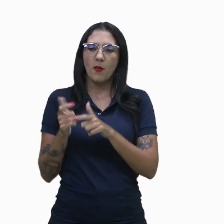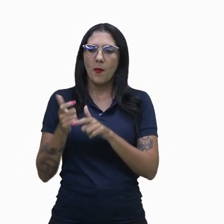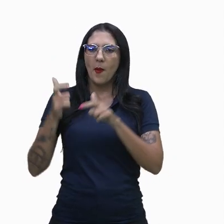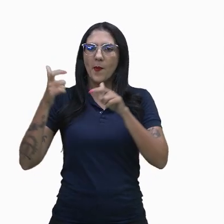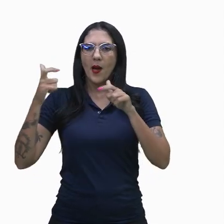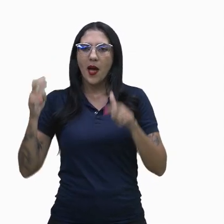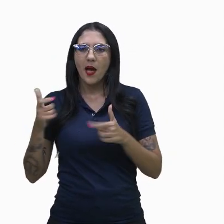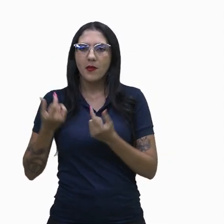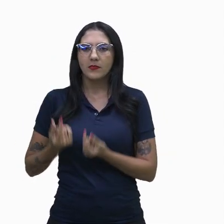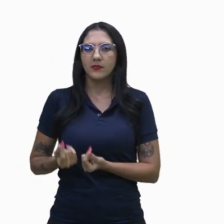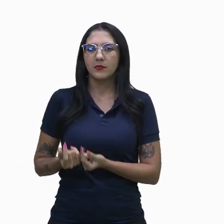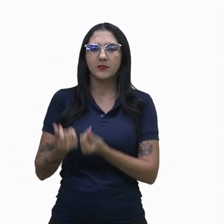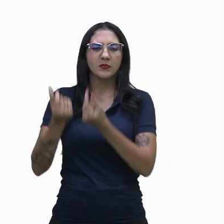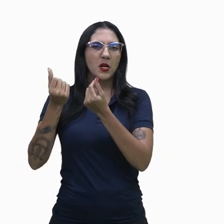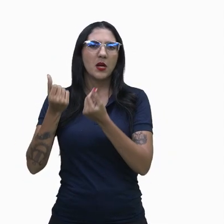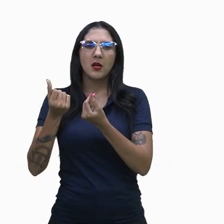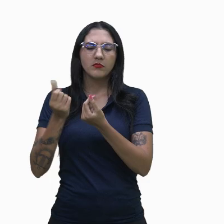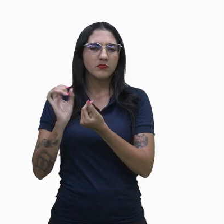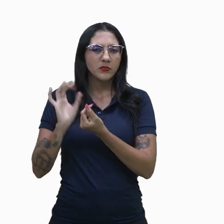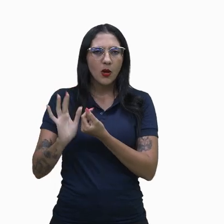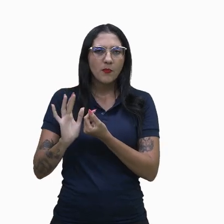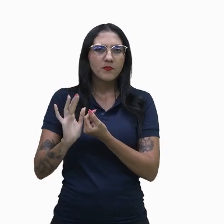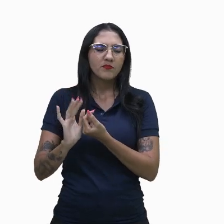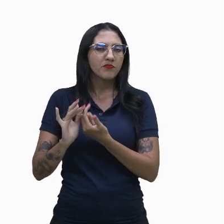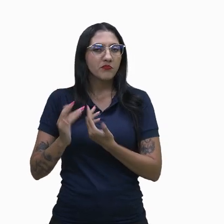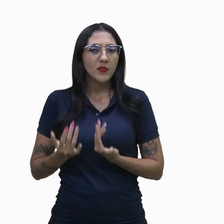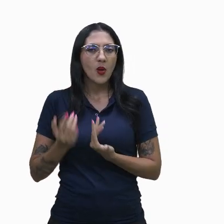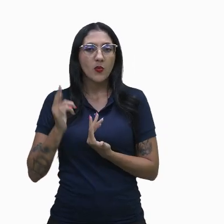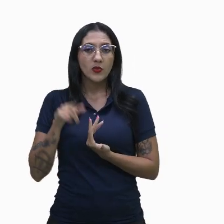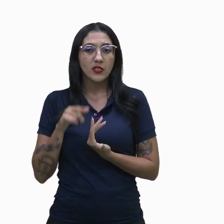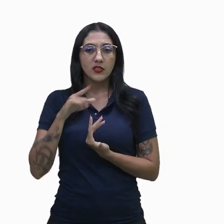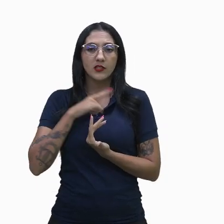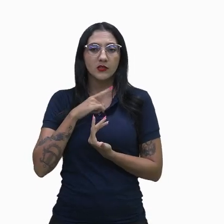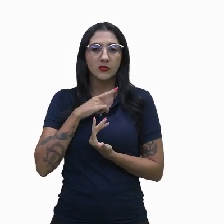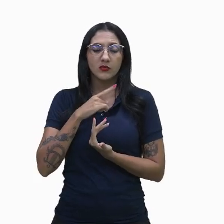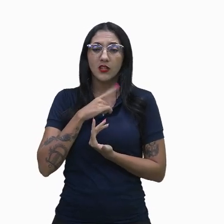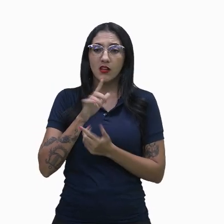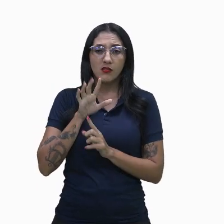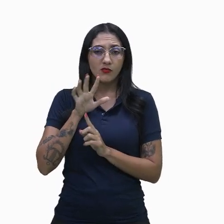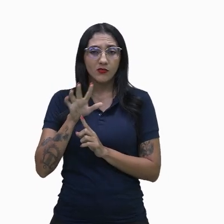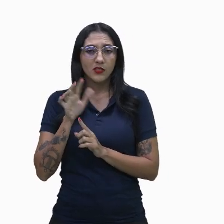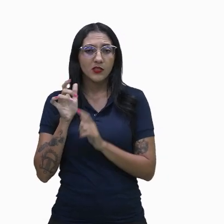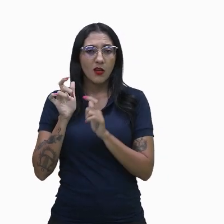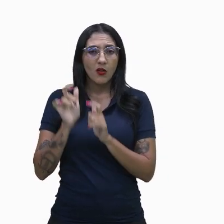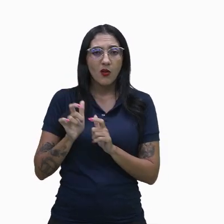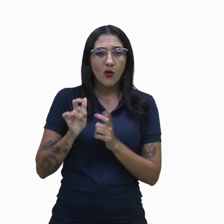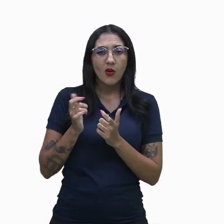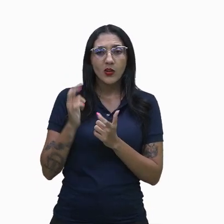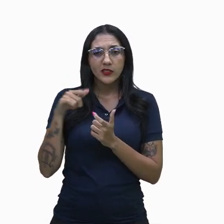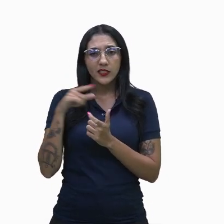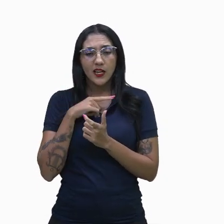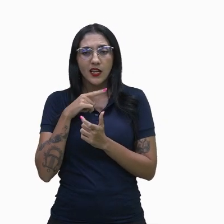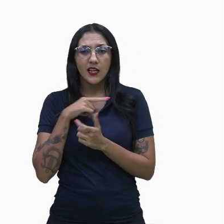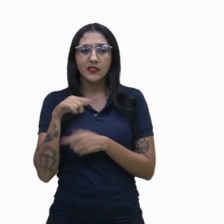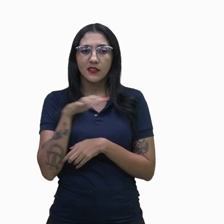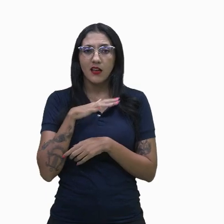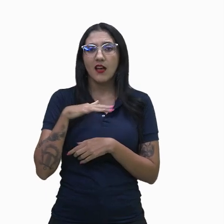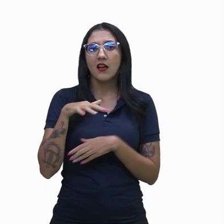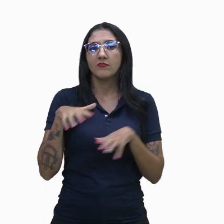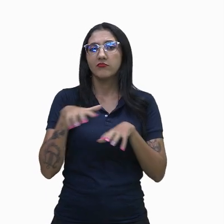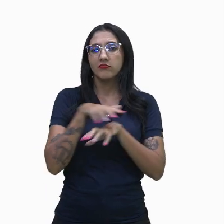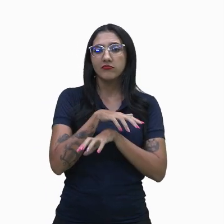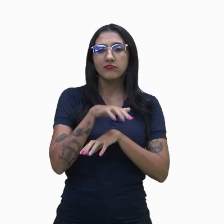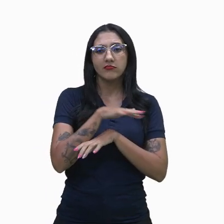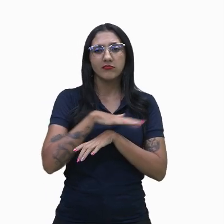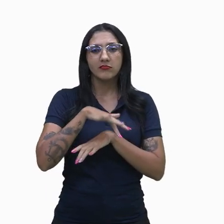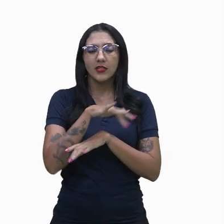do lucro, e isso acaba impactando diretamente nesse ecossistema, nessa degradação